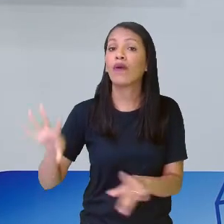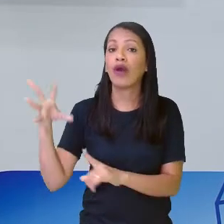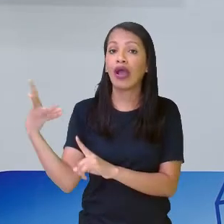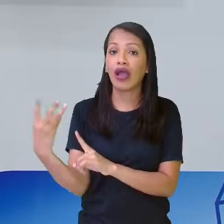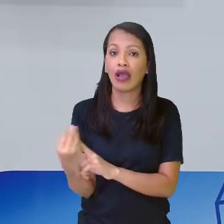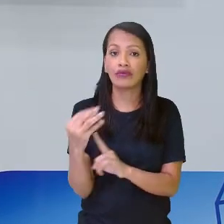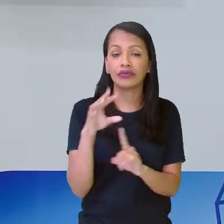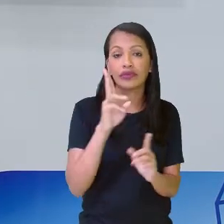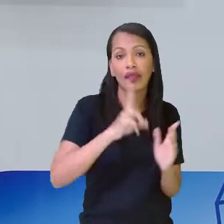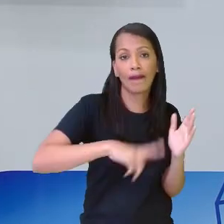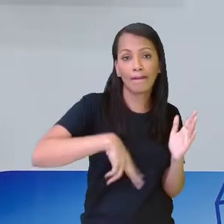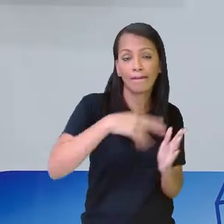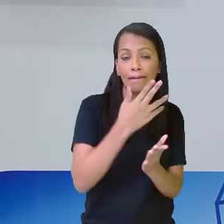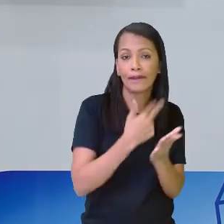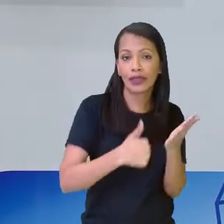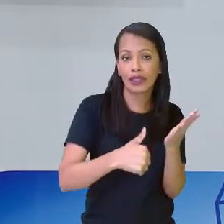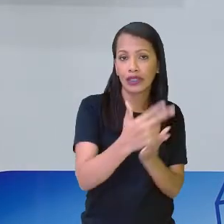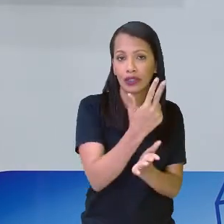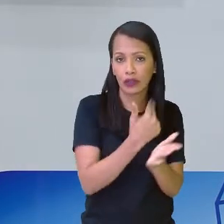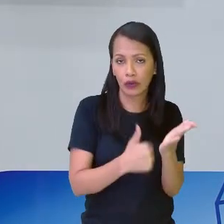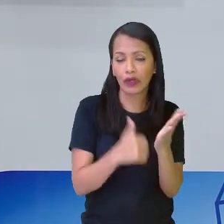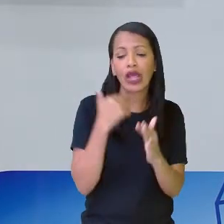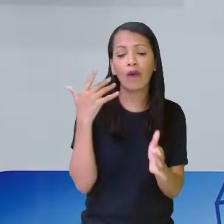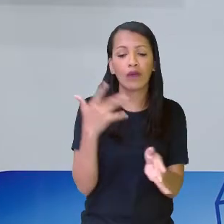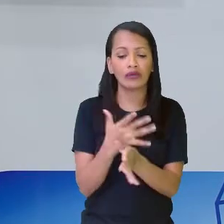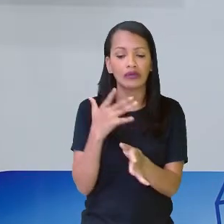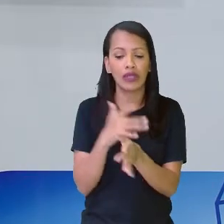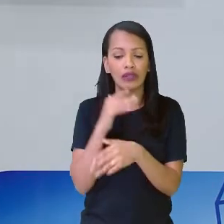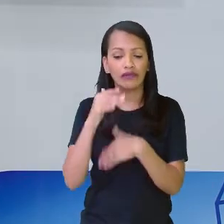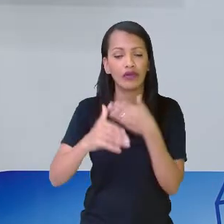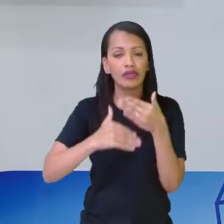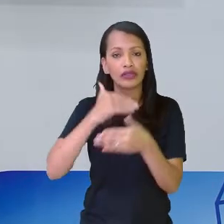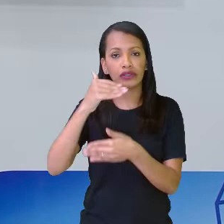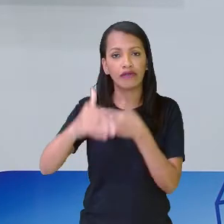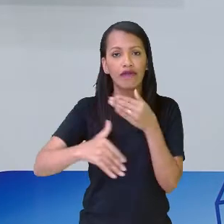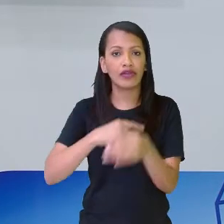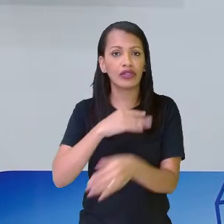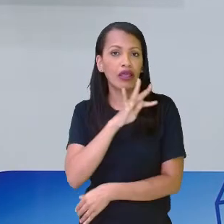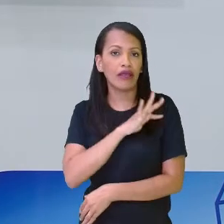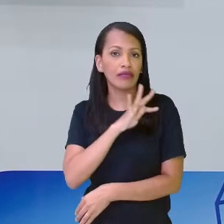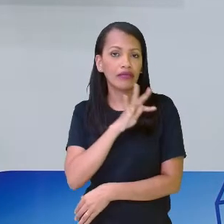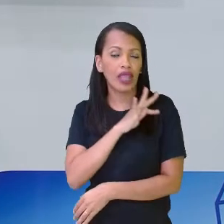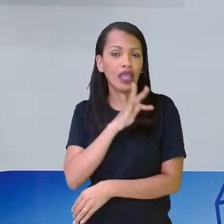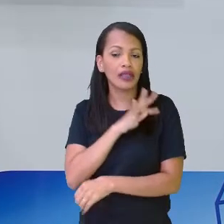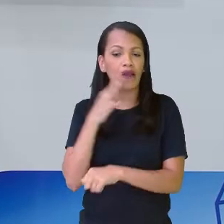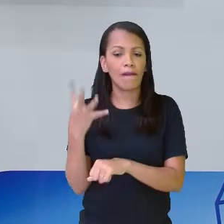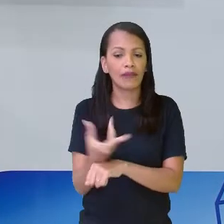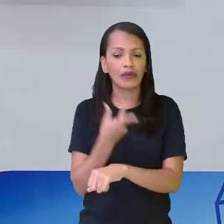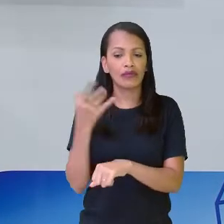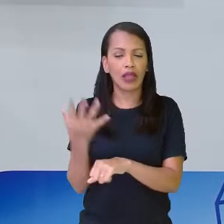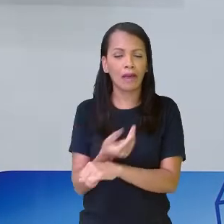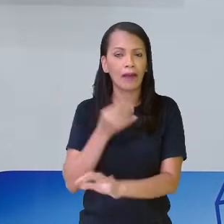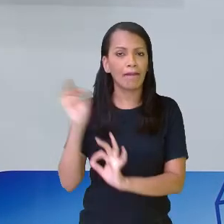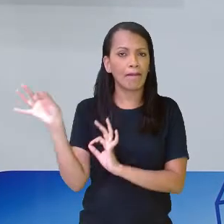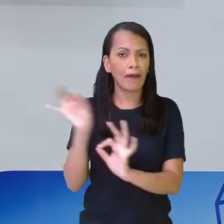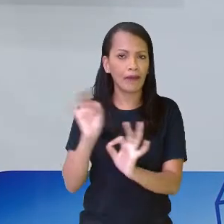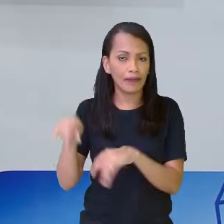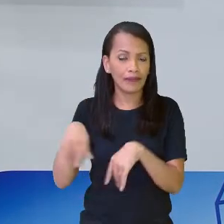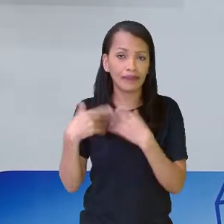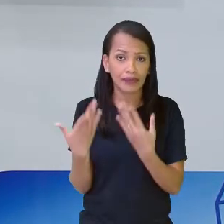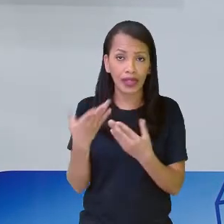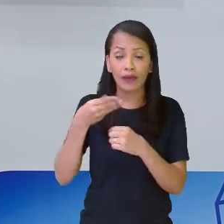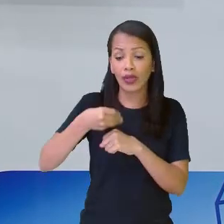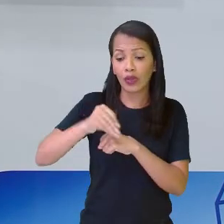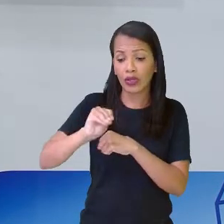pintura, as cidades vão se desenvolvendo, as técnicas vão se aprimorando e, claro, para passar esse conhecimento